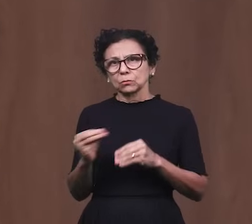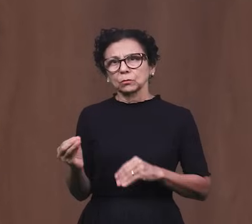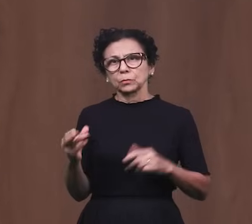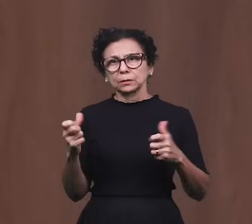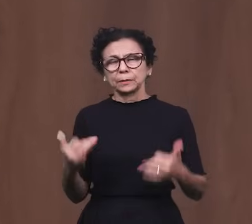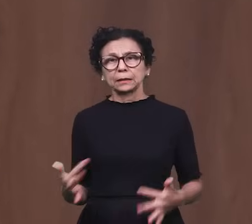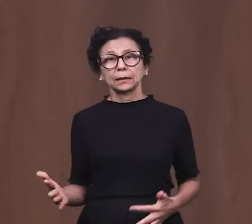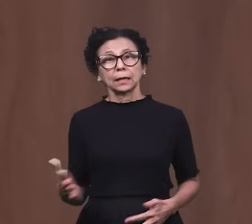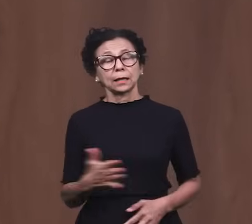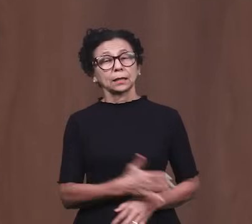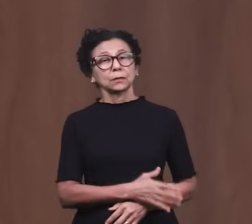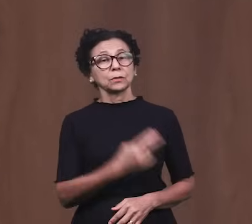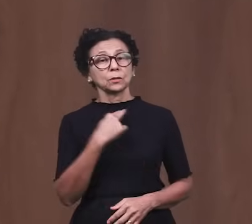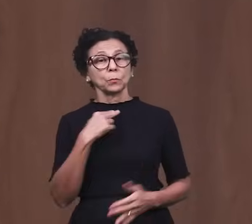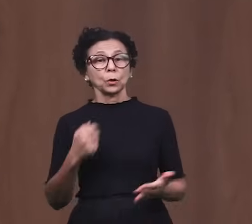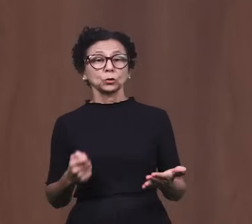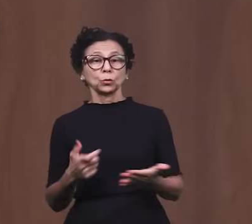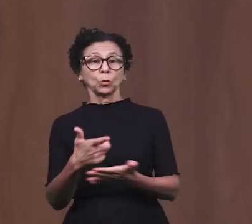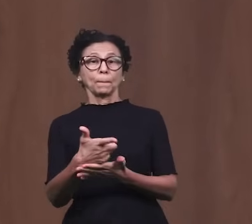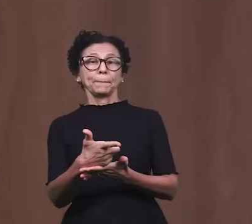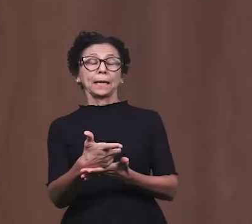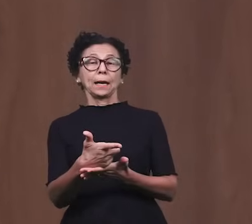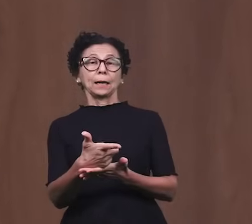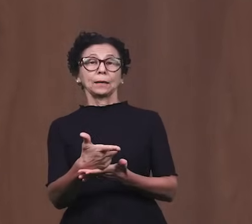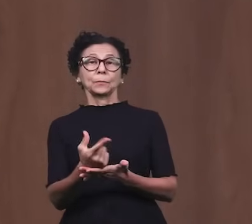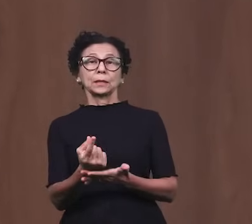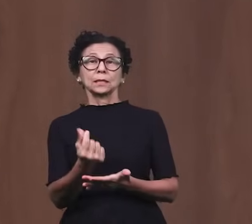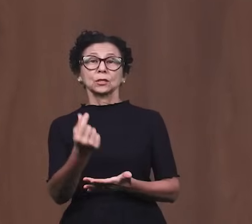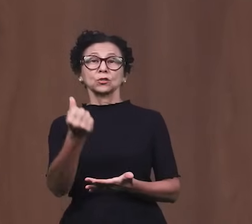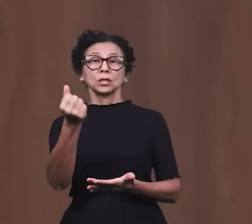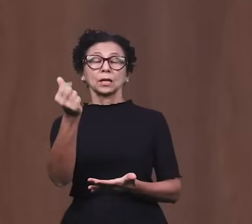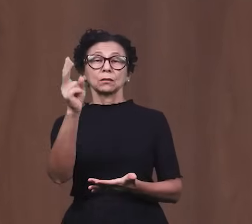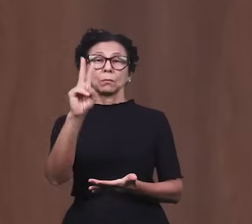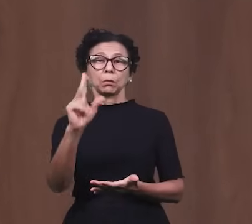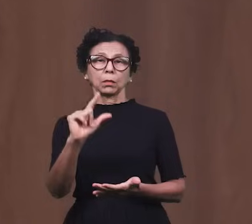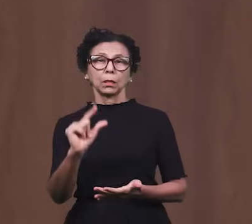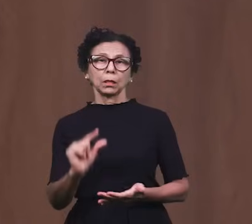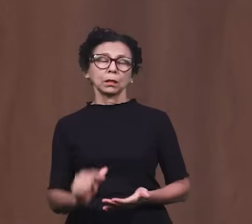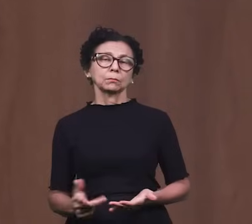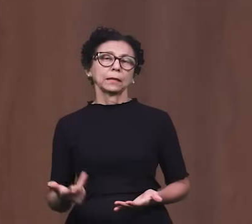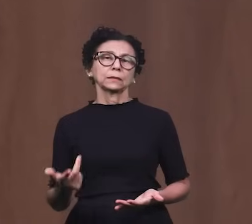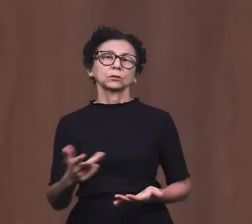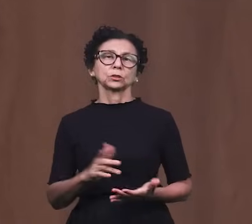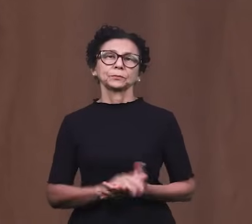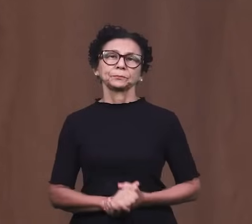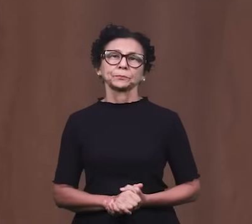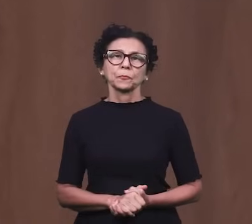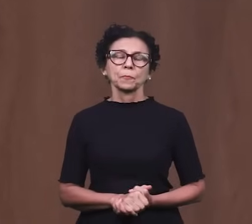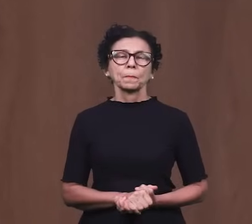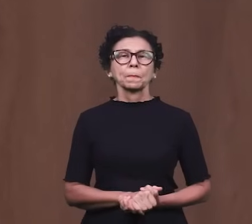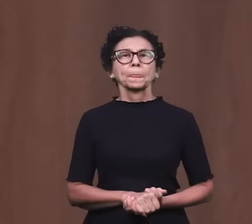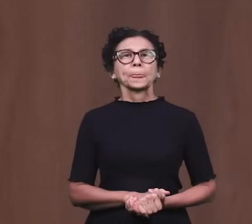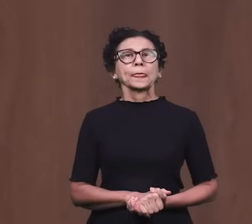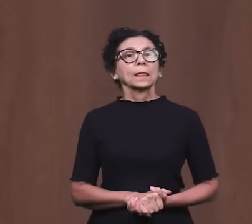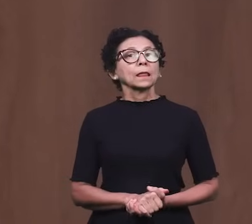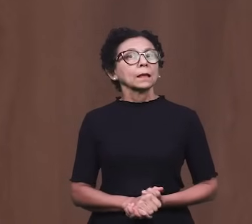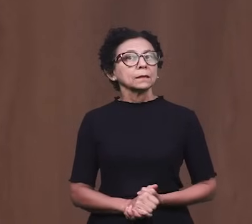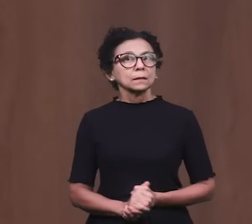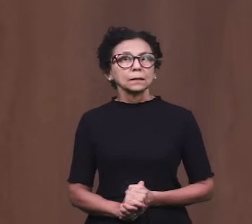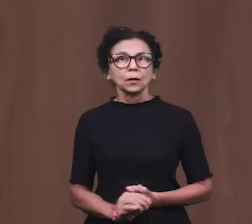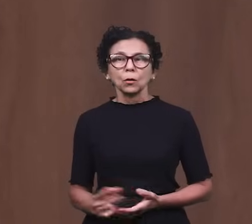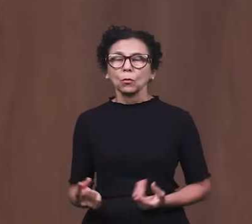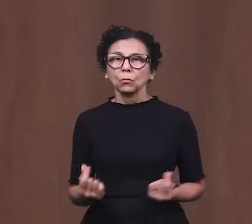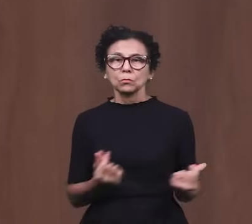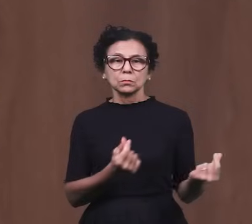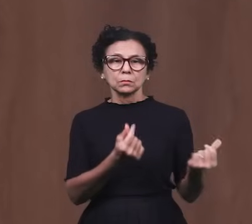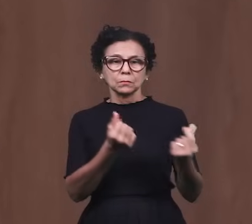a inflação é justamente a perda do poder de compra. Isso é uma consequência da inflação, que é justamente o aumento